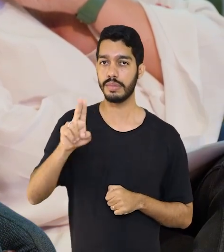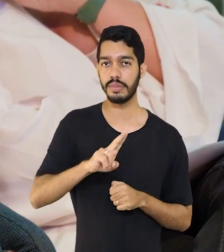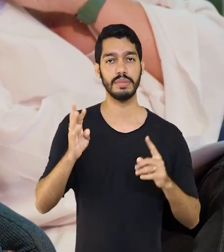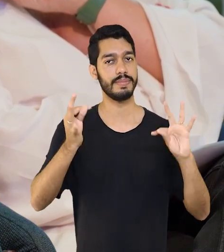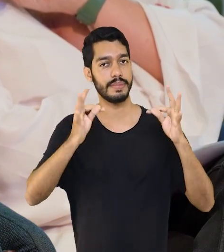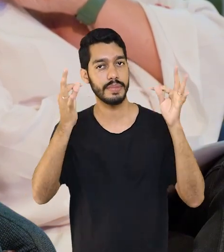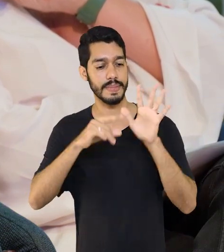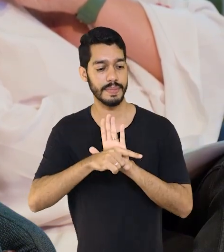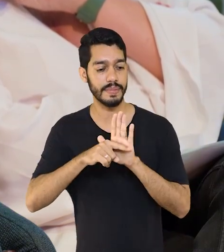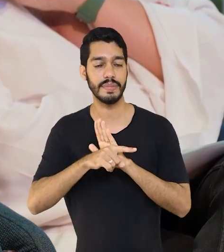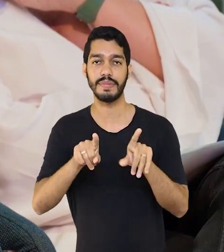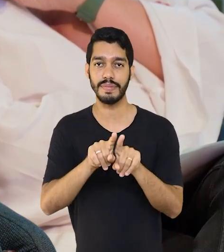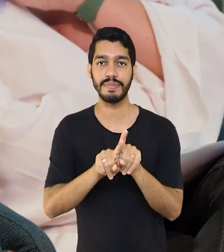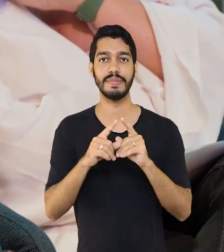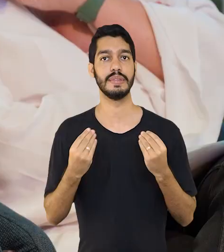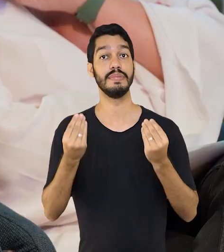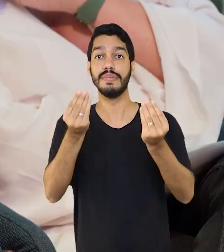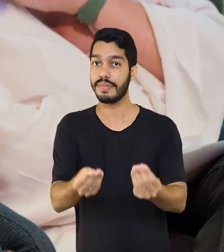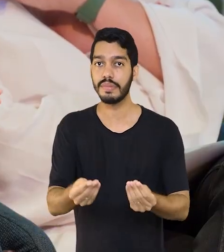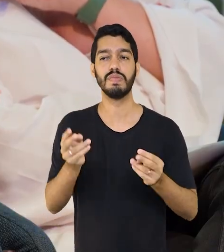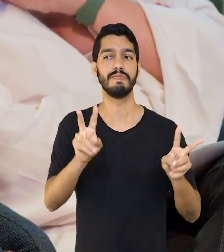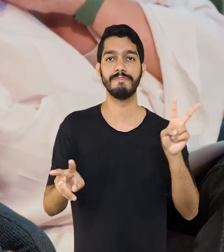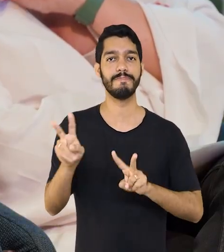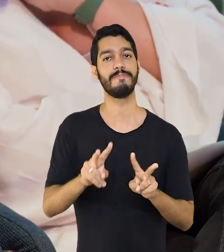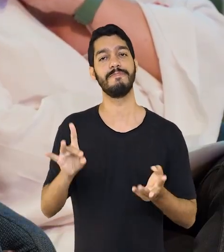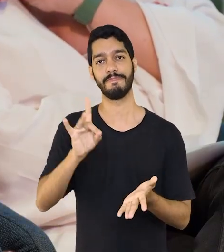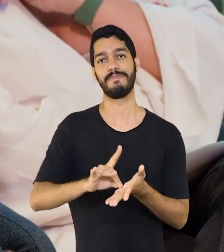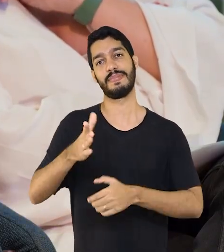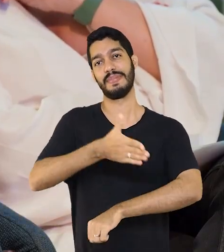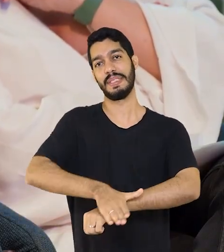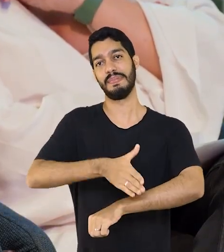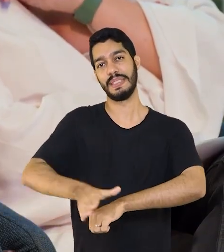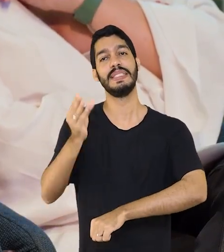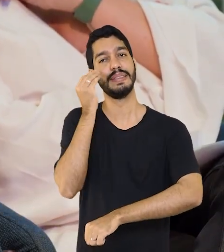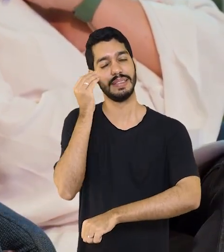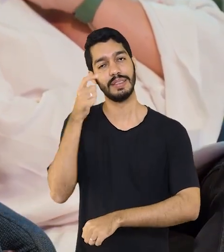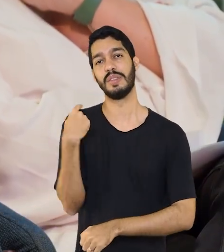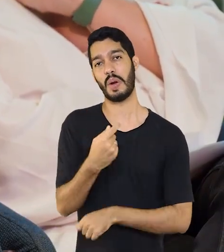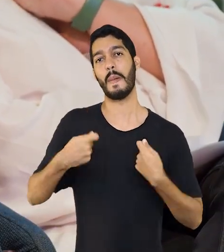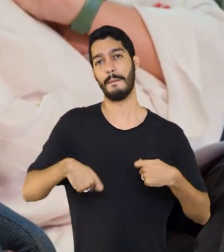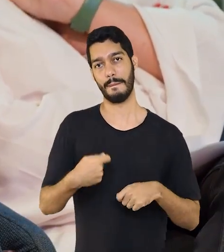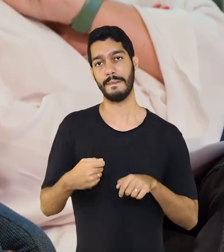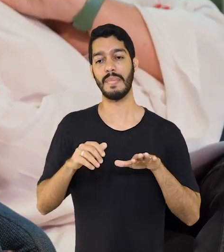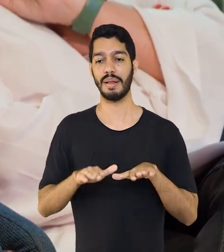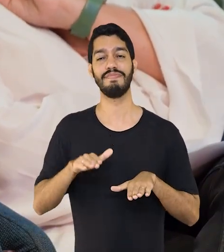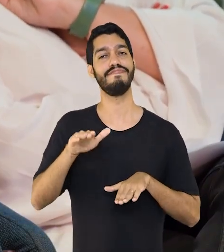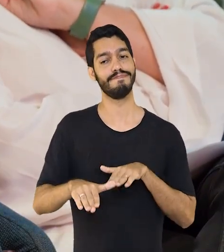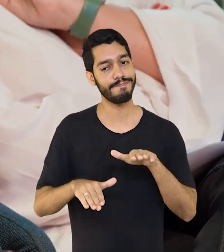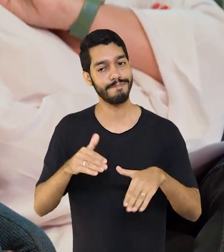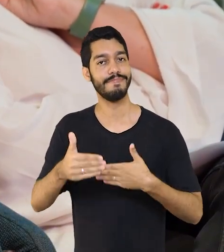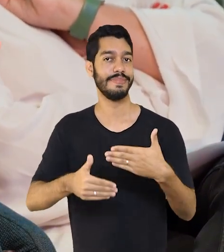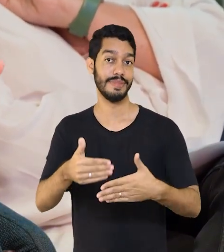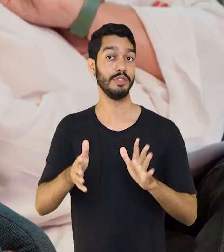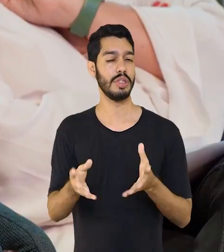também usar a tecnologia, usar a pesquisa e trazer uma visão prática, né? Acho que a gente precisa dar esse passo, né? A gente